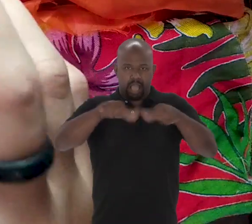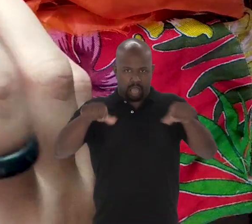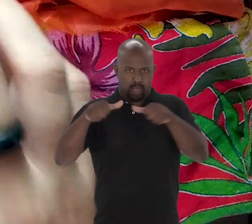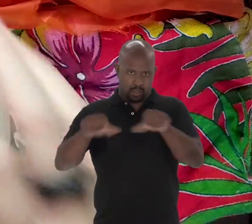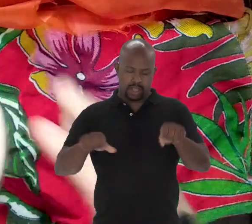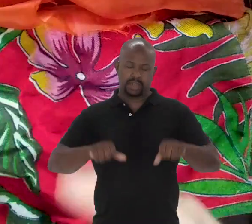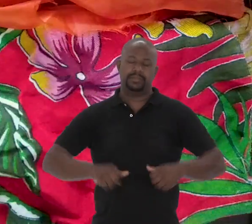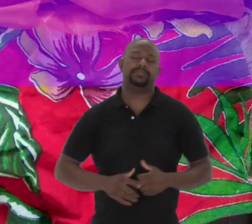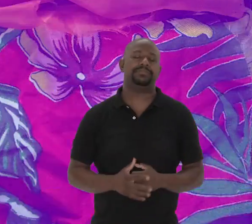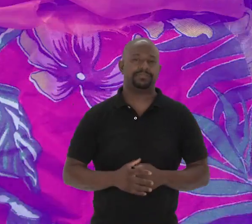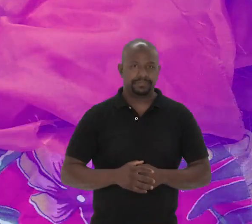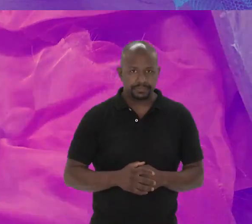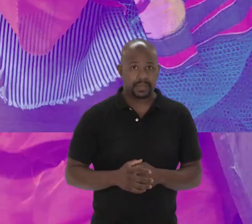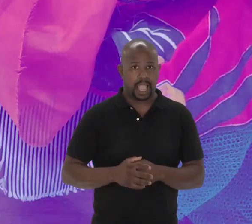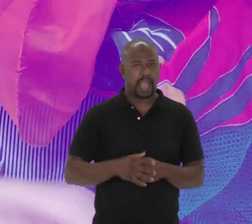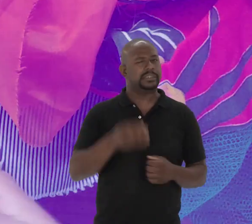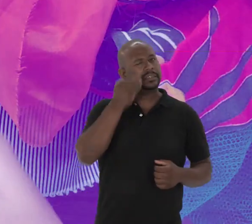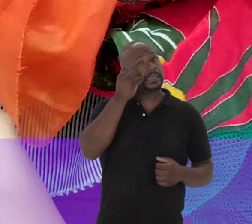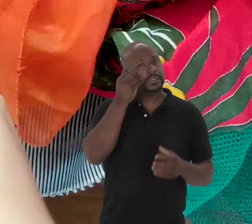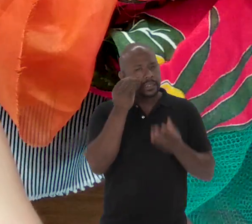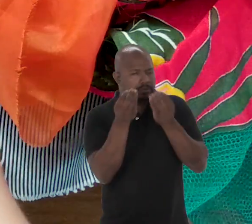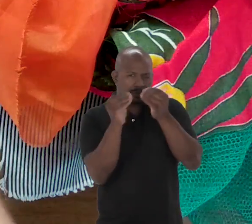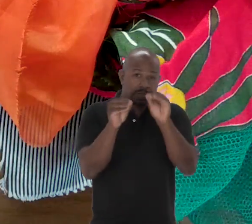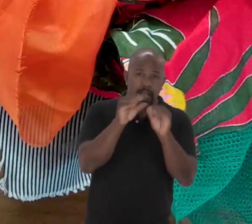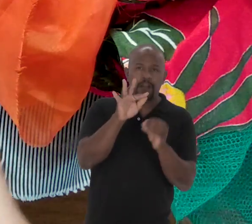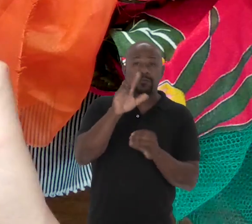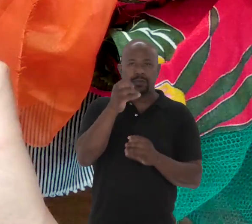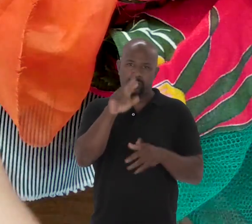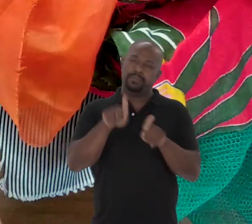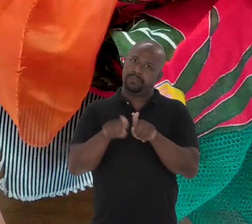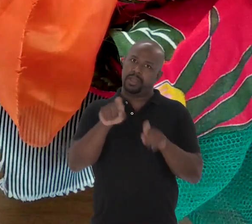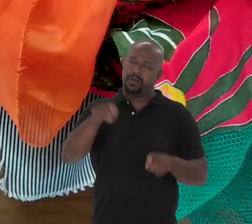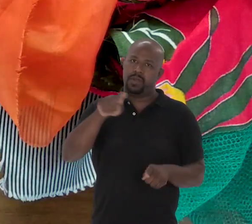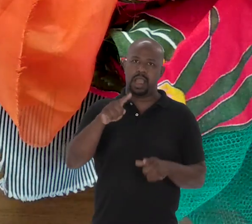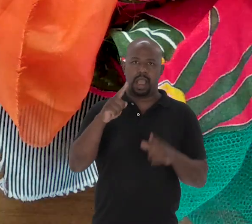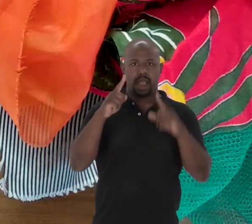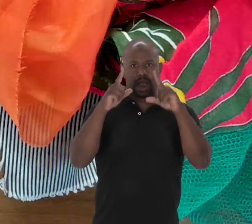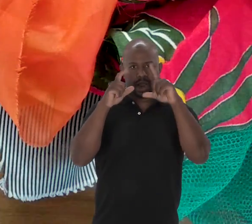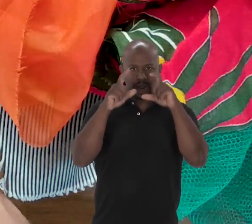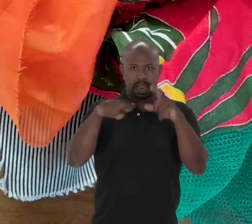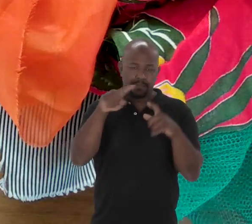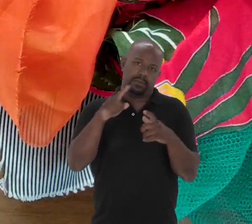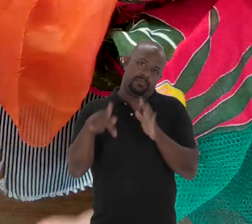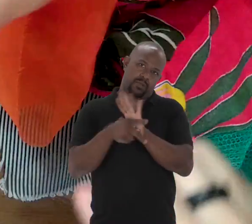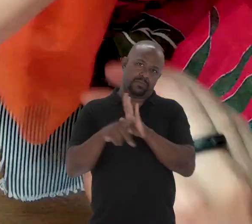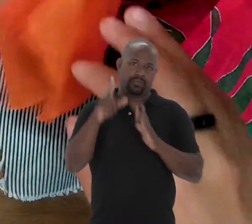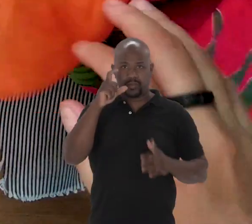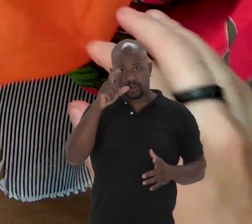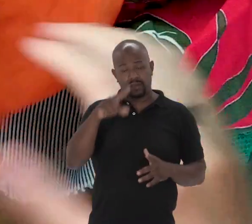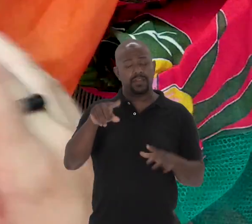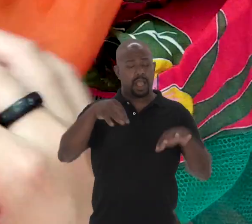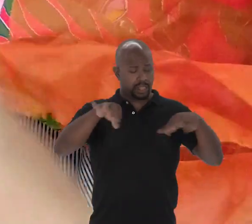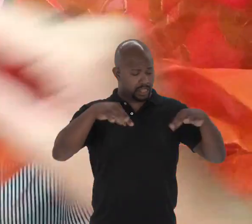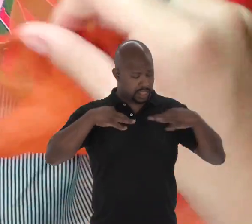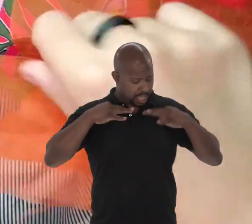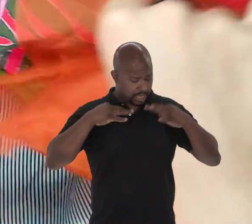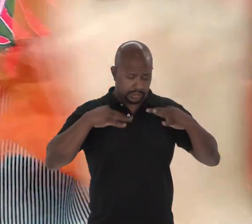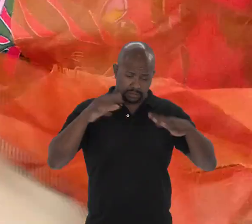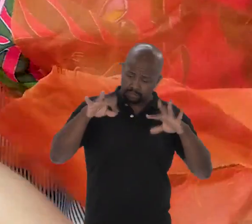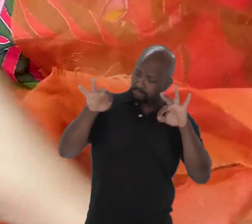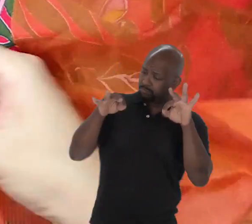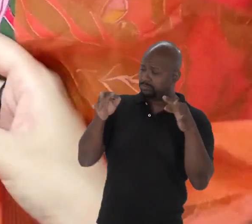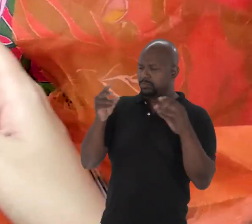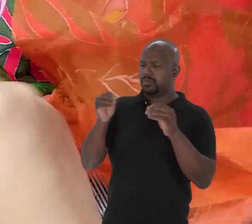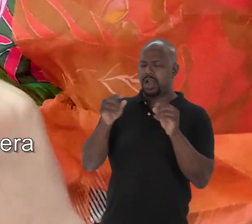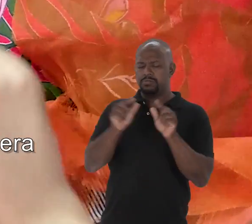filtro. Um filtro azul cobre testando a imagem. Testando colocar os filtros. Primeiro, a câmera que a gente vai usar, a câmera do meu telefone, o nosso tecido. E aqui é